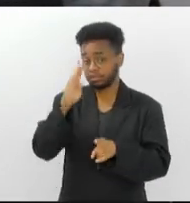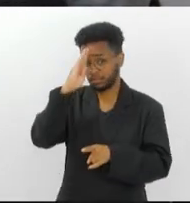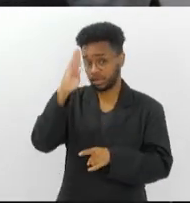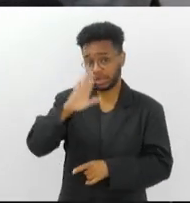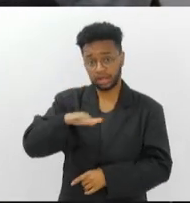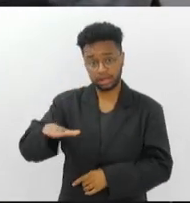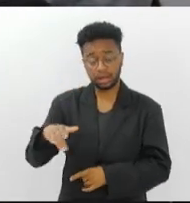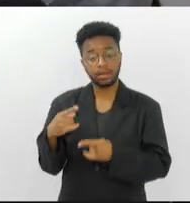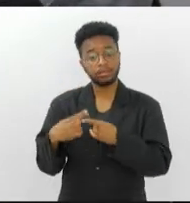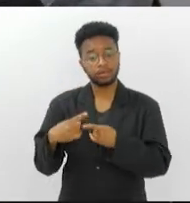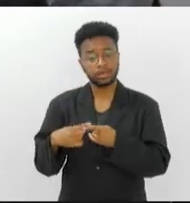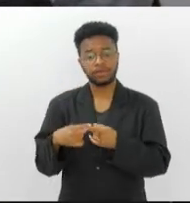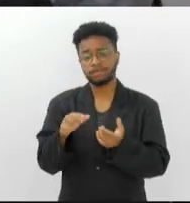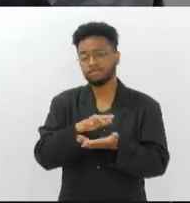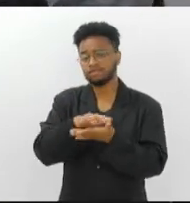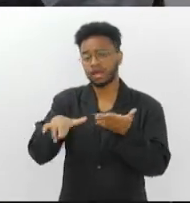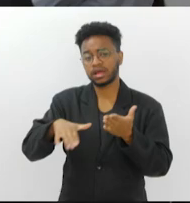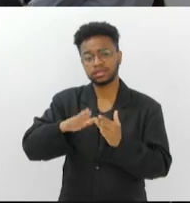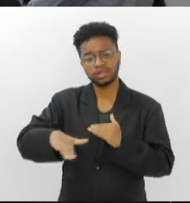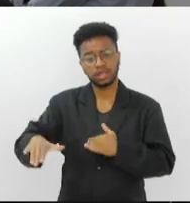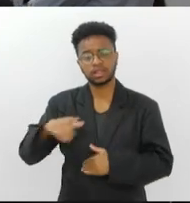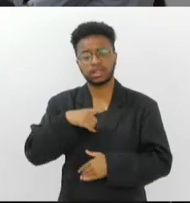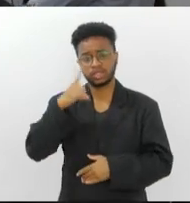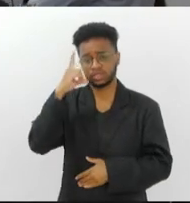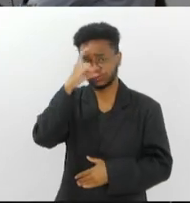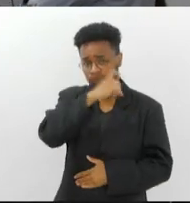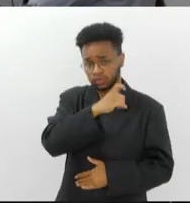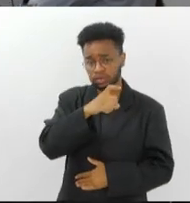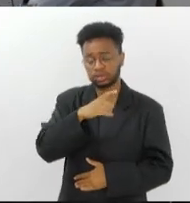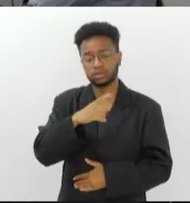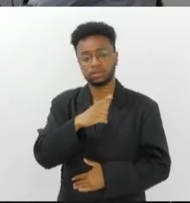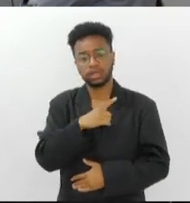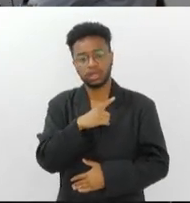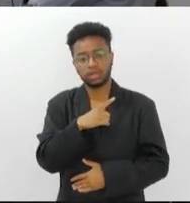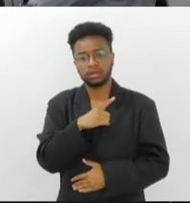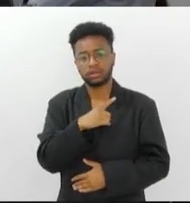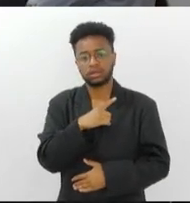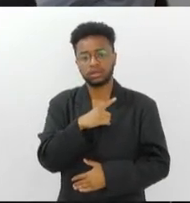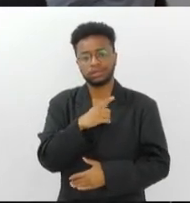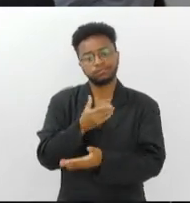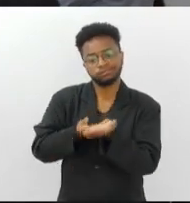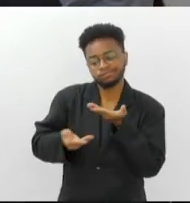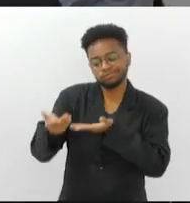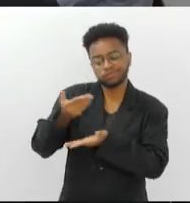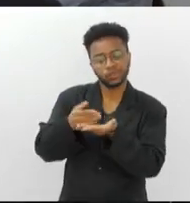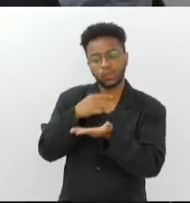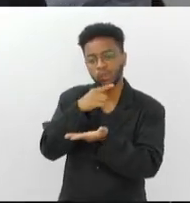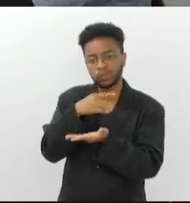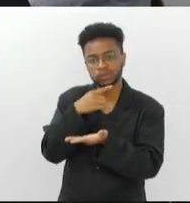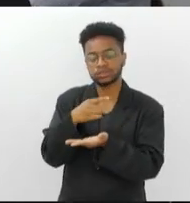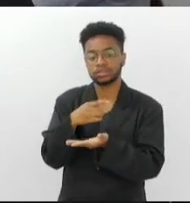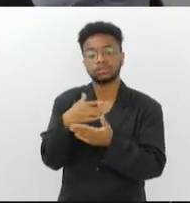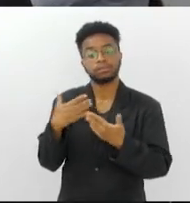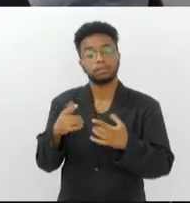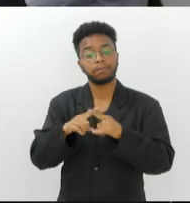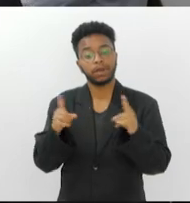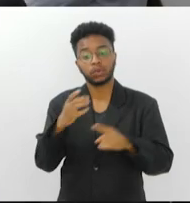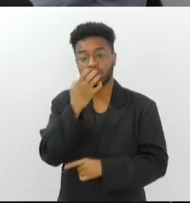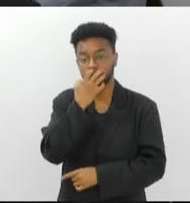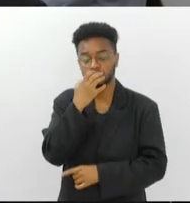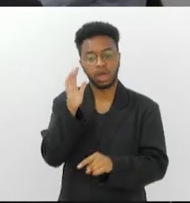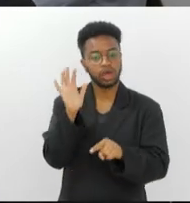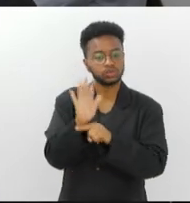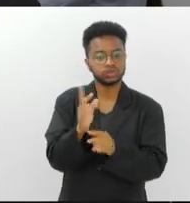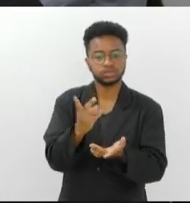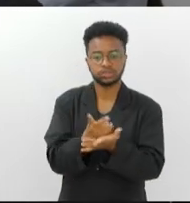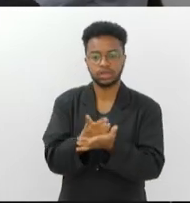que muitas delas, com as suas dificuldades de inter-relação, o cão ajuda muito nas